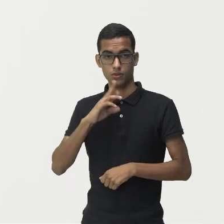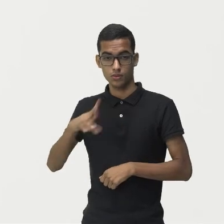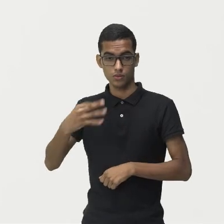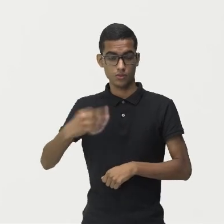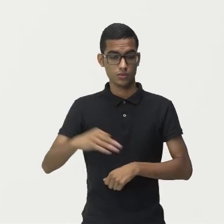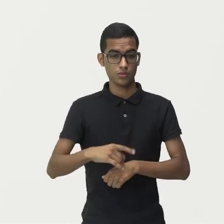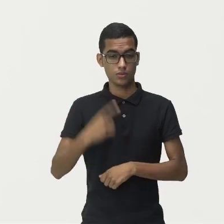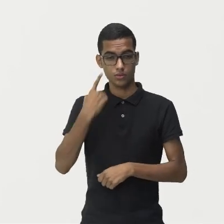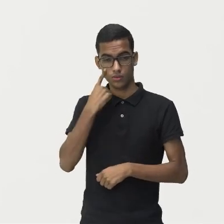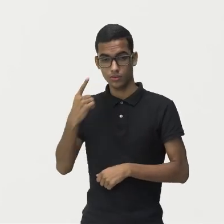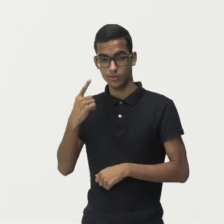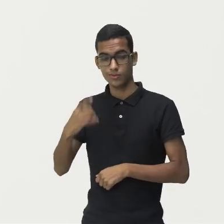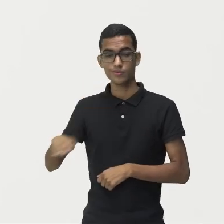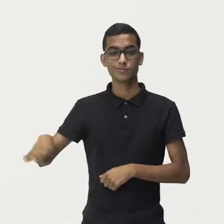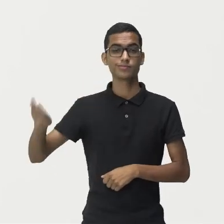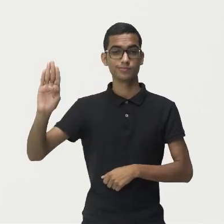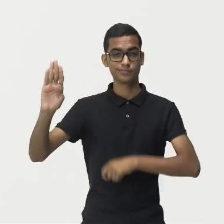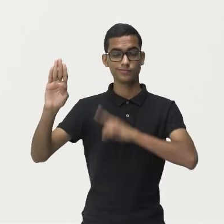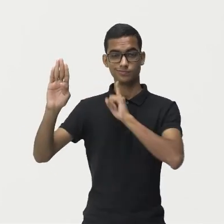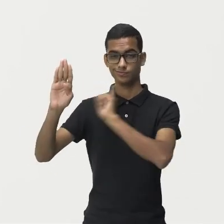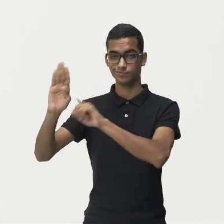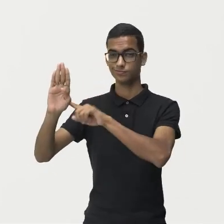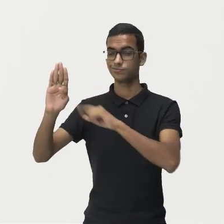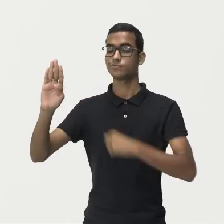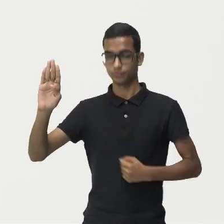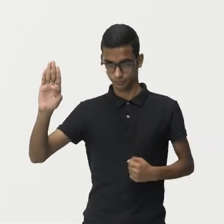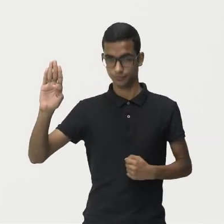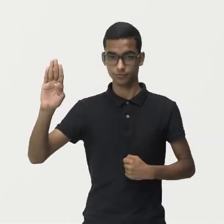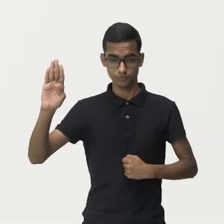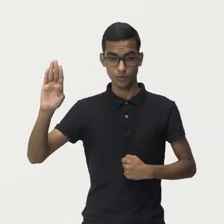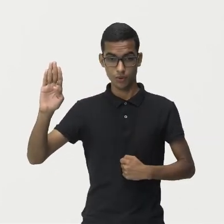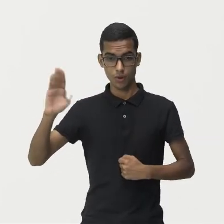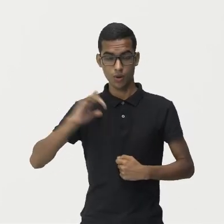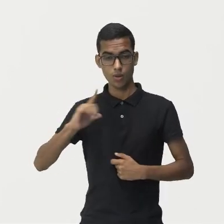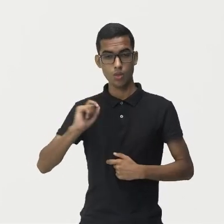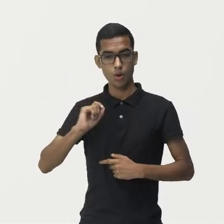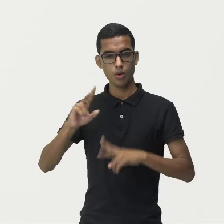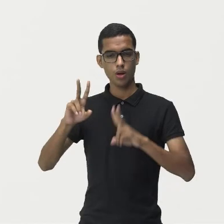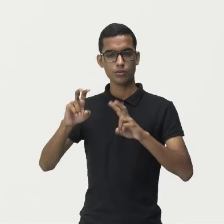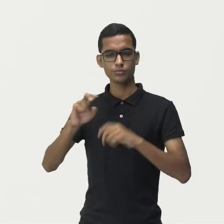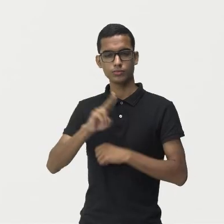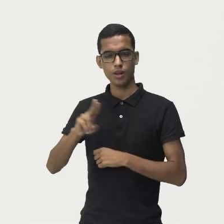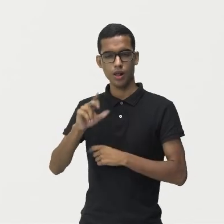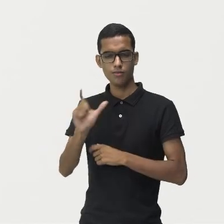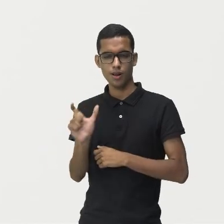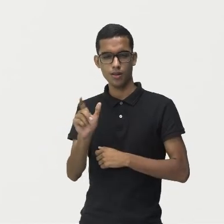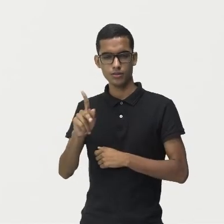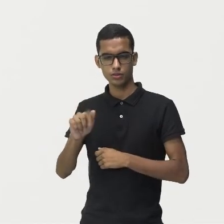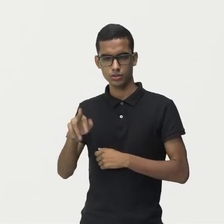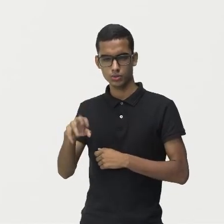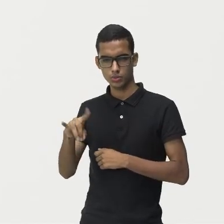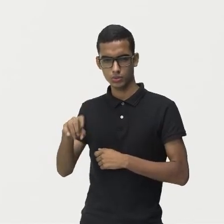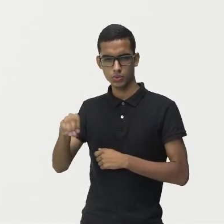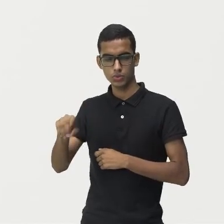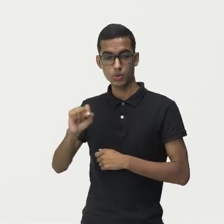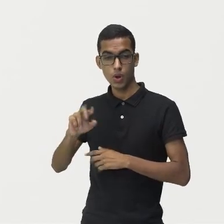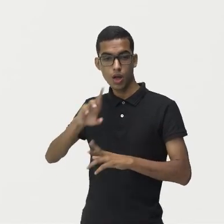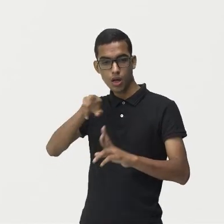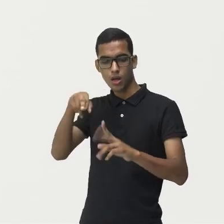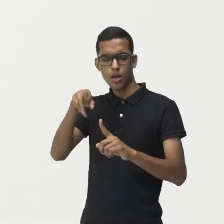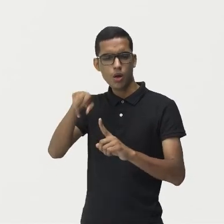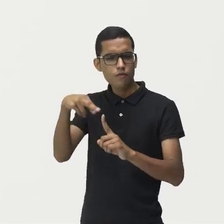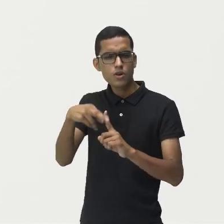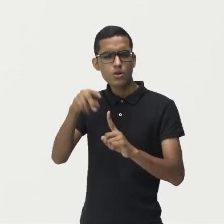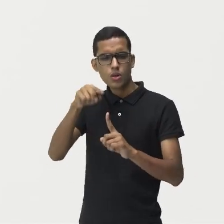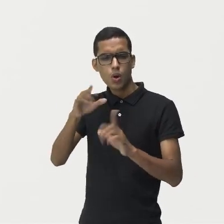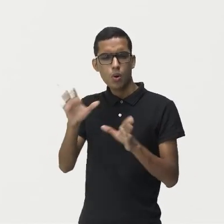A resposta correta seria então a letra B, tá? O termo gerondino costuma se referir a um grupo